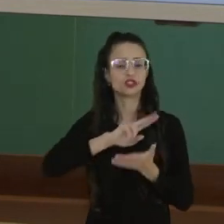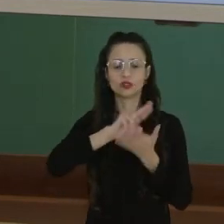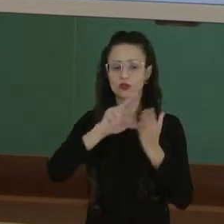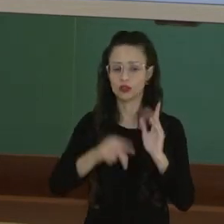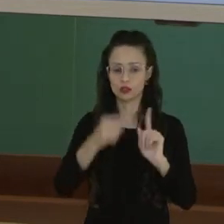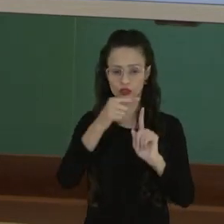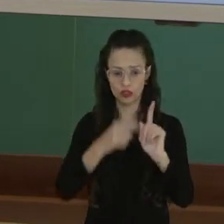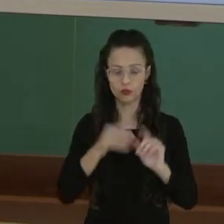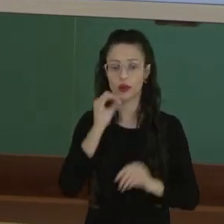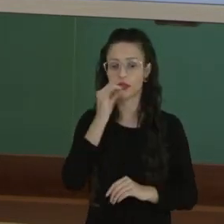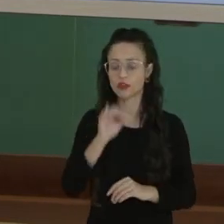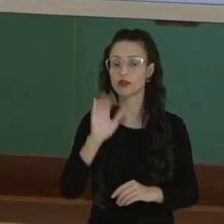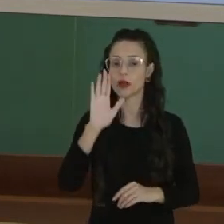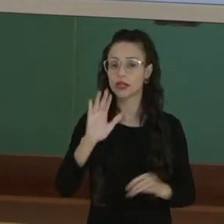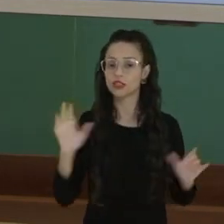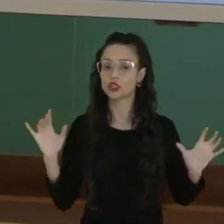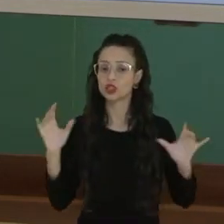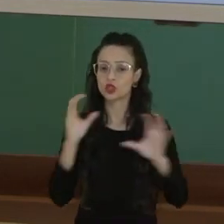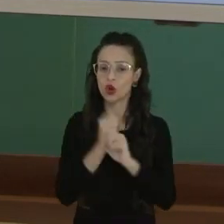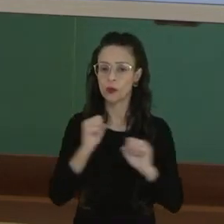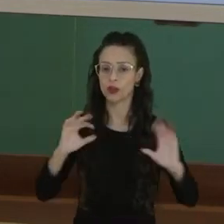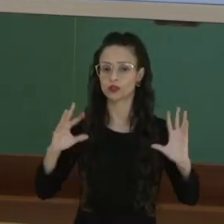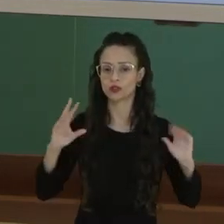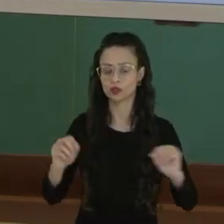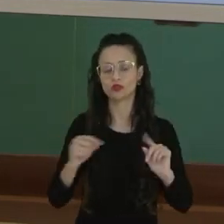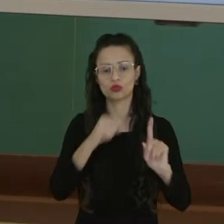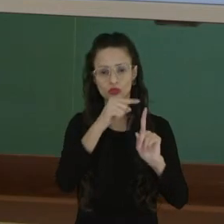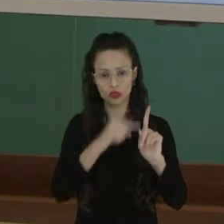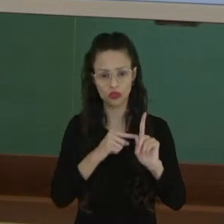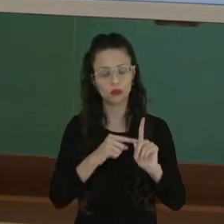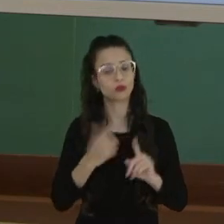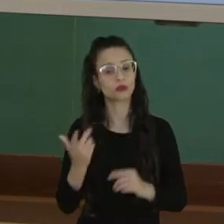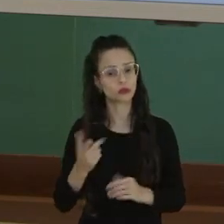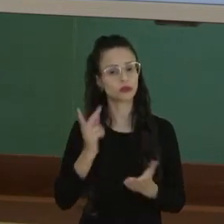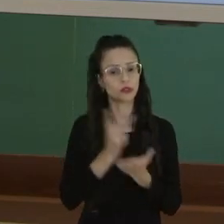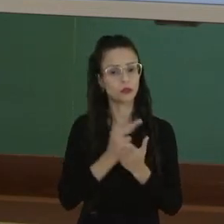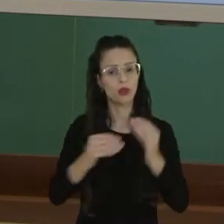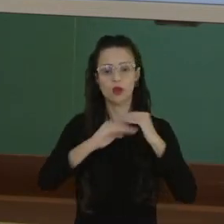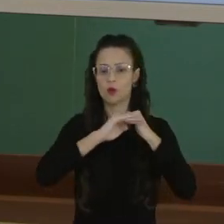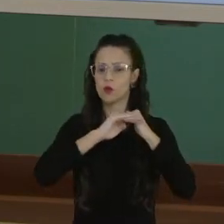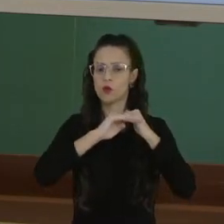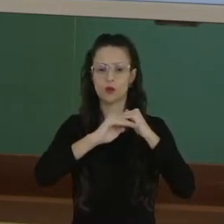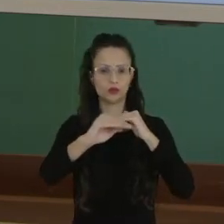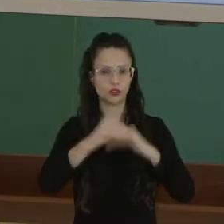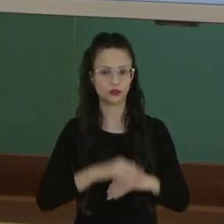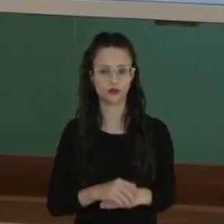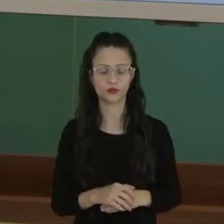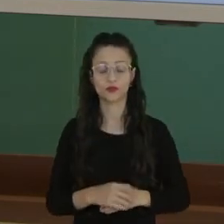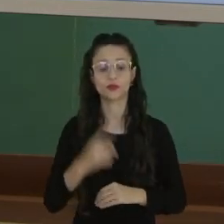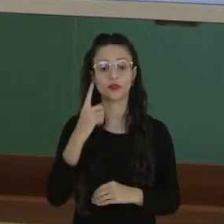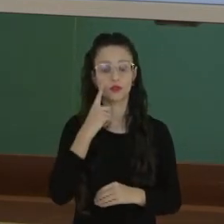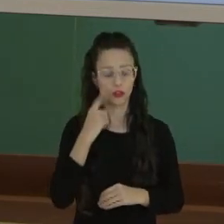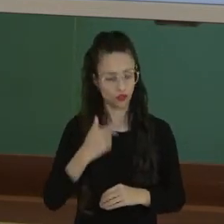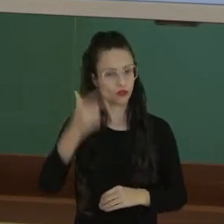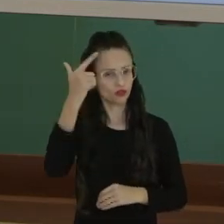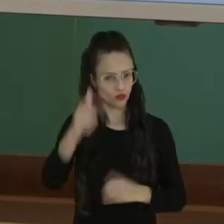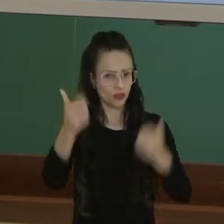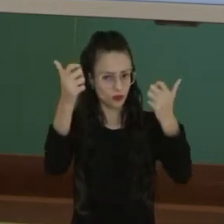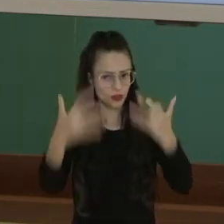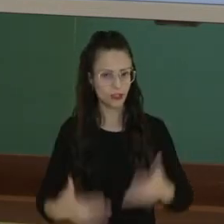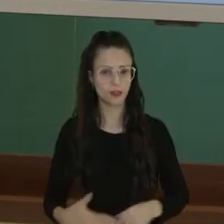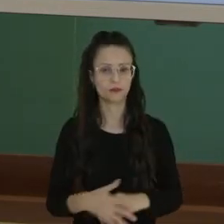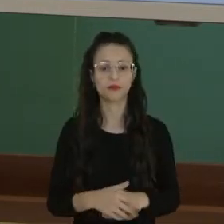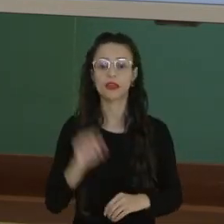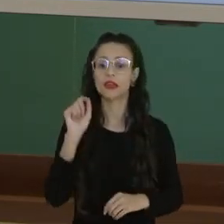energia, mas a soma de todos esses tipos dá sempre um valor constante. Vejam, eu vou ler de volta.